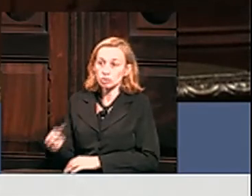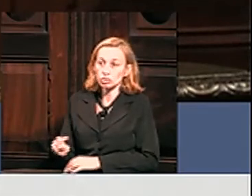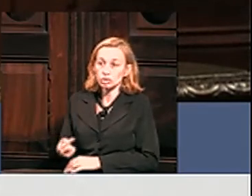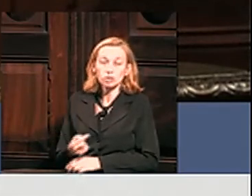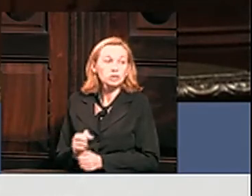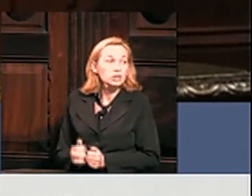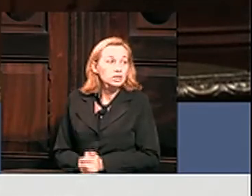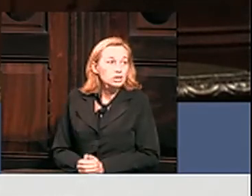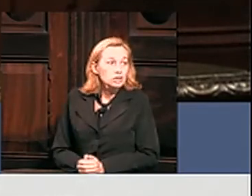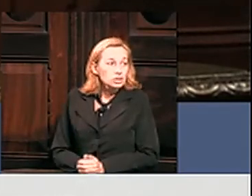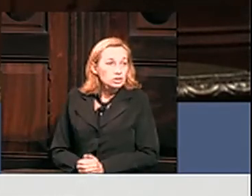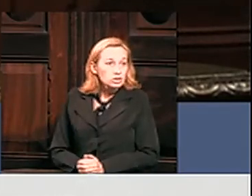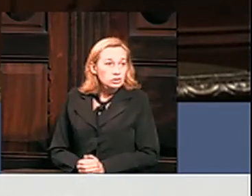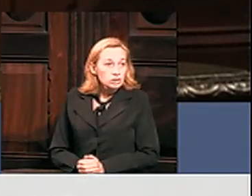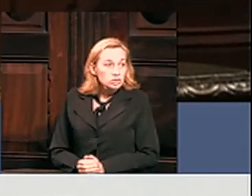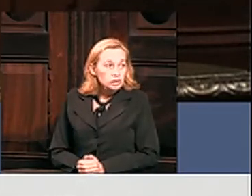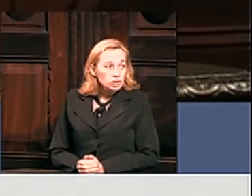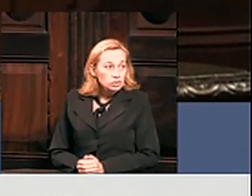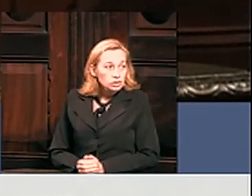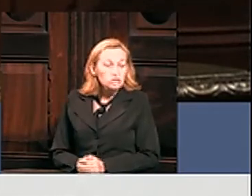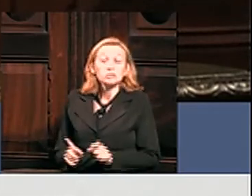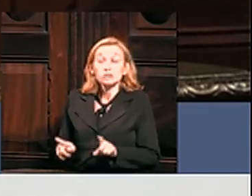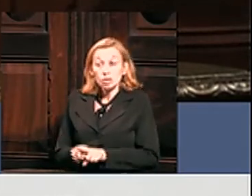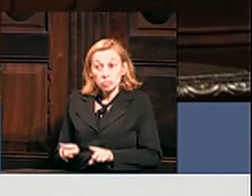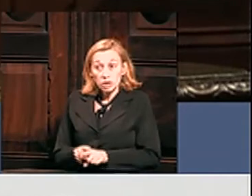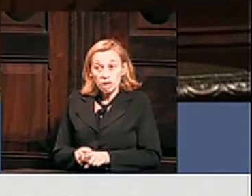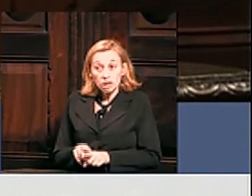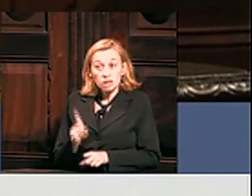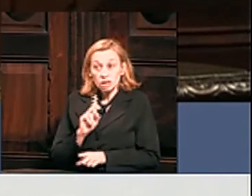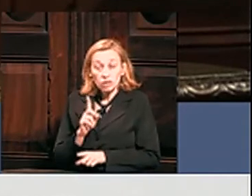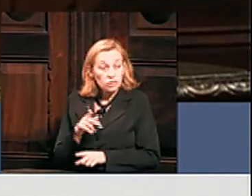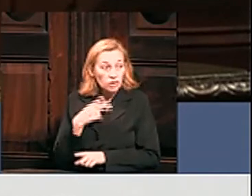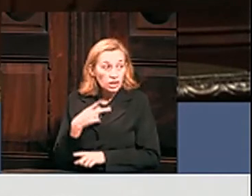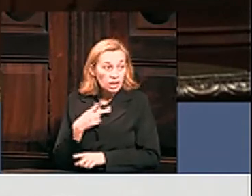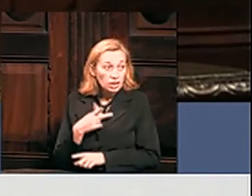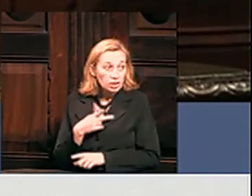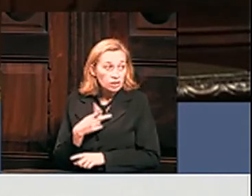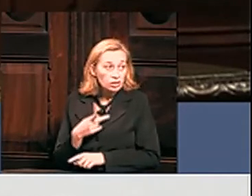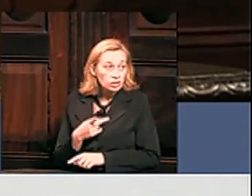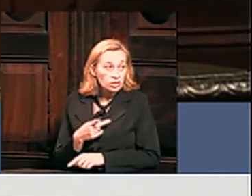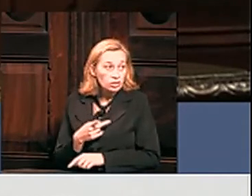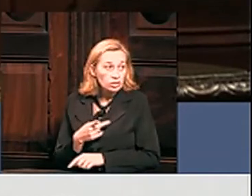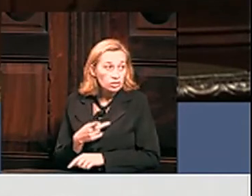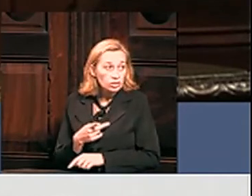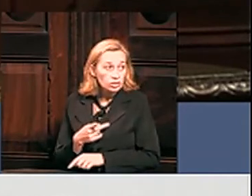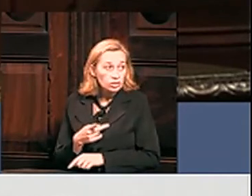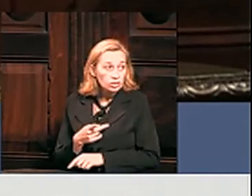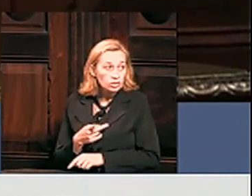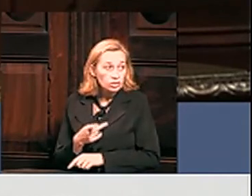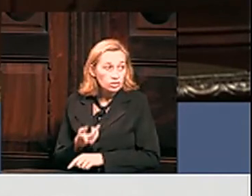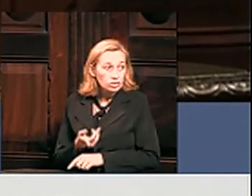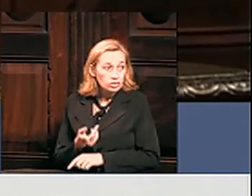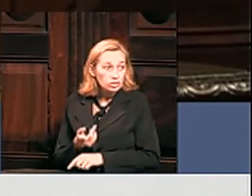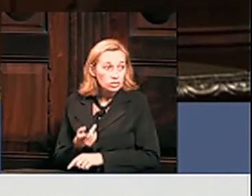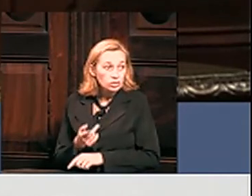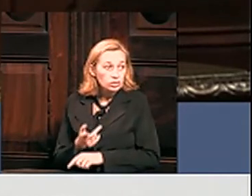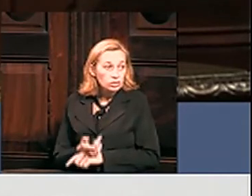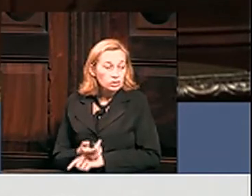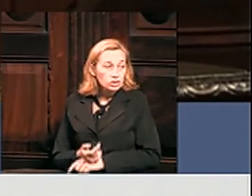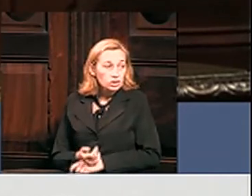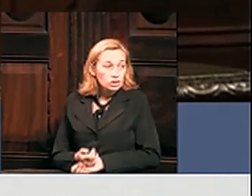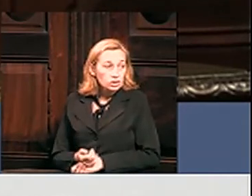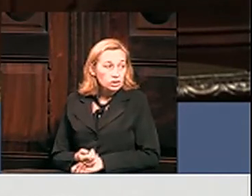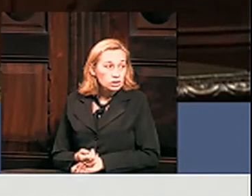outras. Nem falei aqui que também estourou o preceito constitucional, o preceito